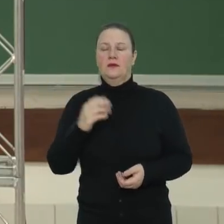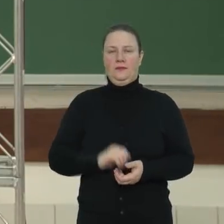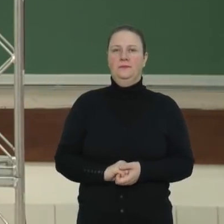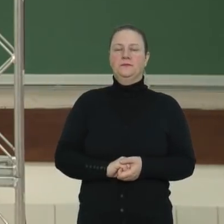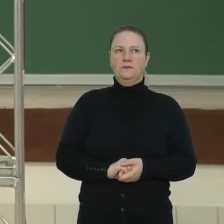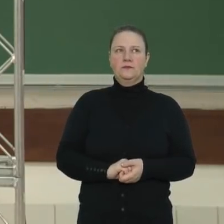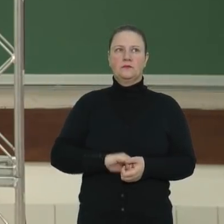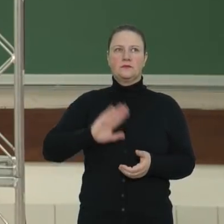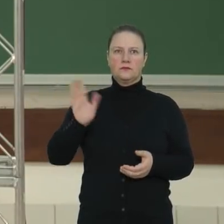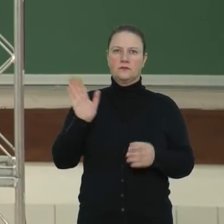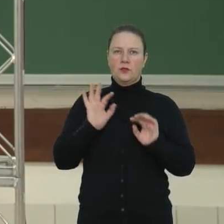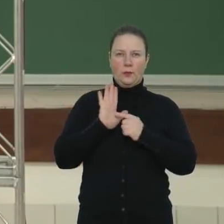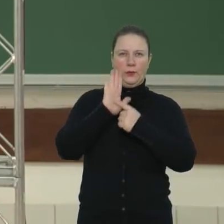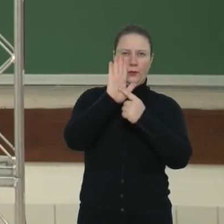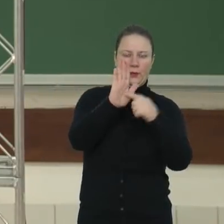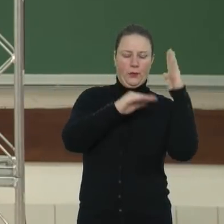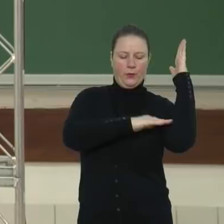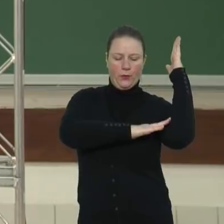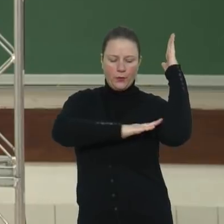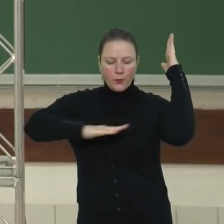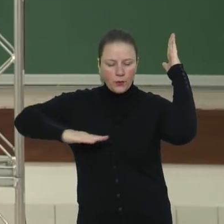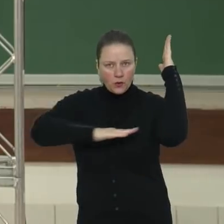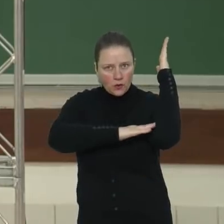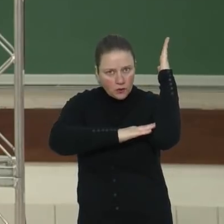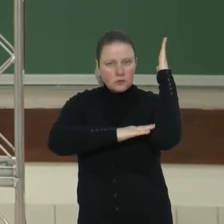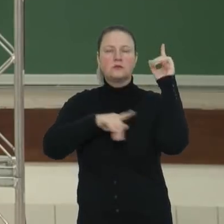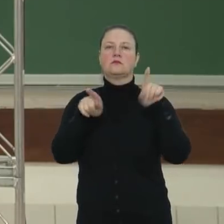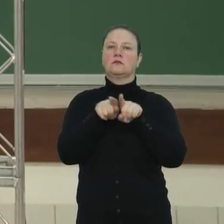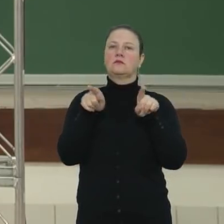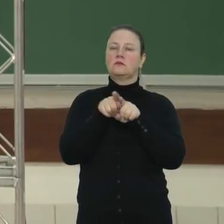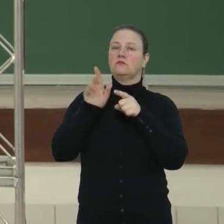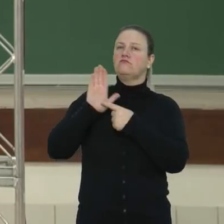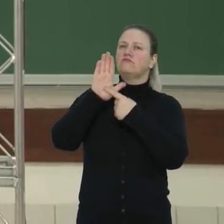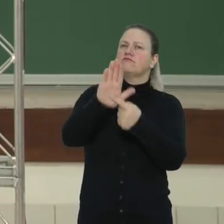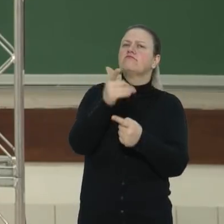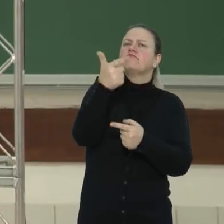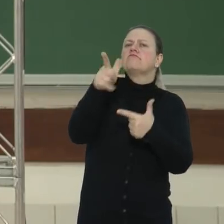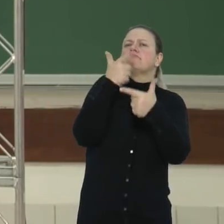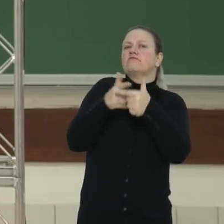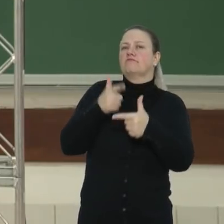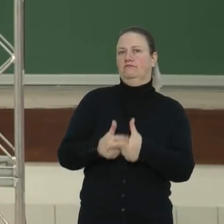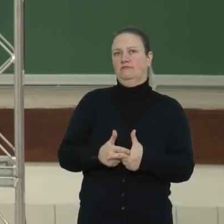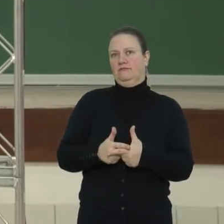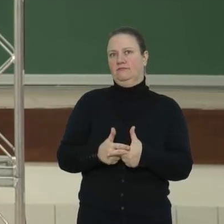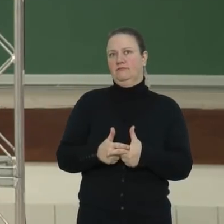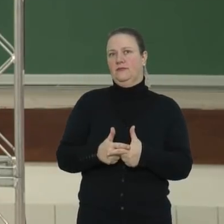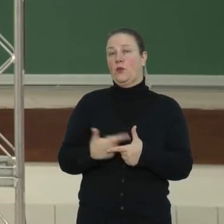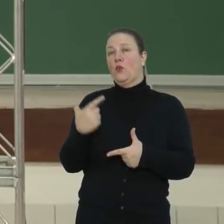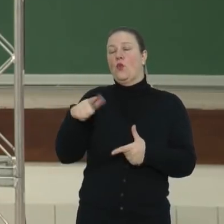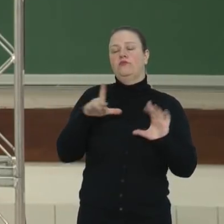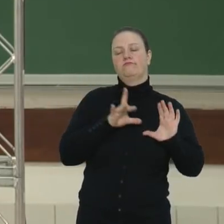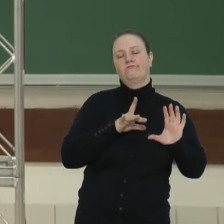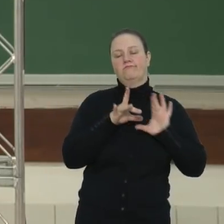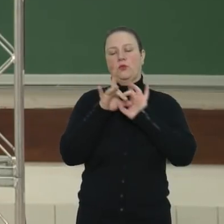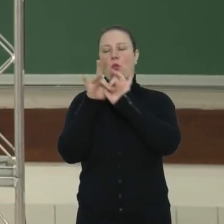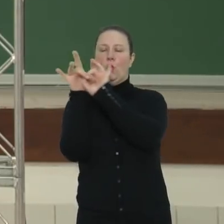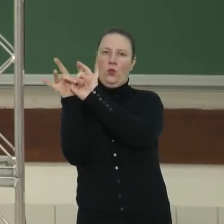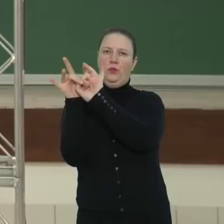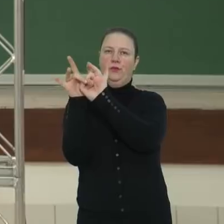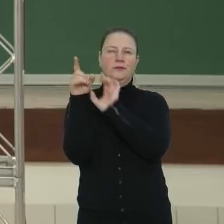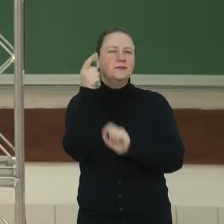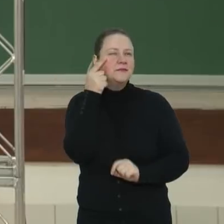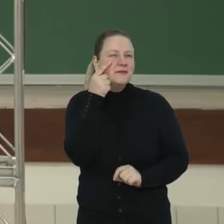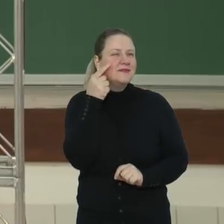né, para vocês o gráfico. E agora eu vou trazer para vocês mais um probleminha. Agora vai envolver um outro contexto. Vamos ver se vocês vão